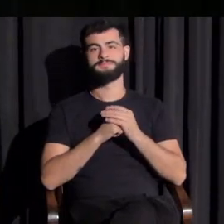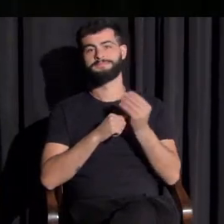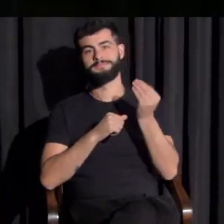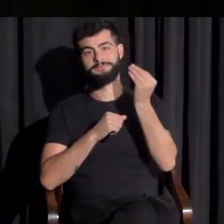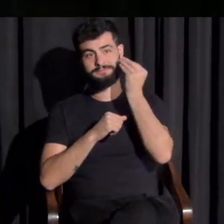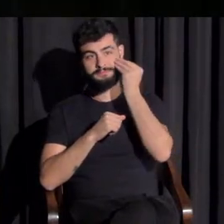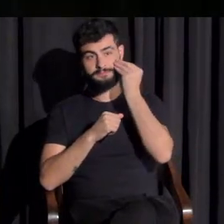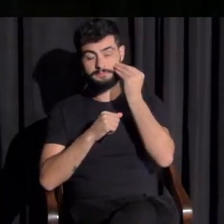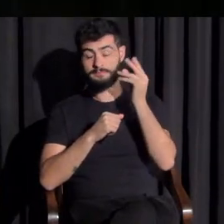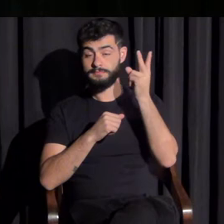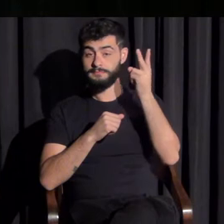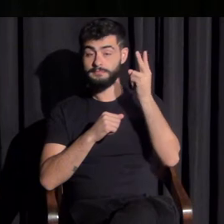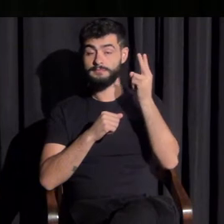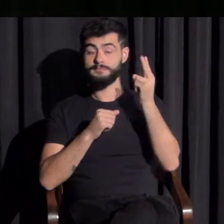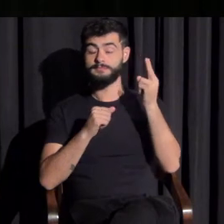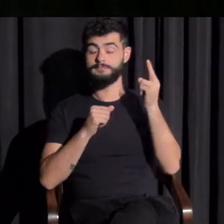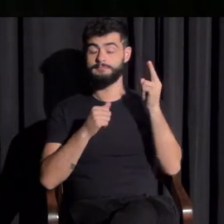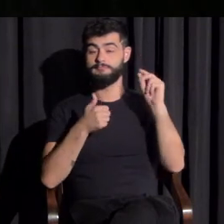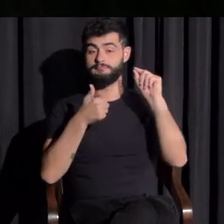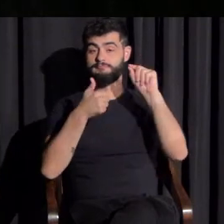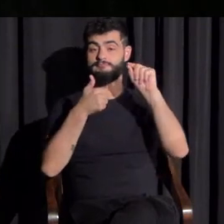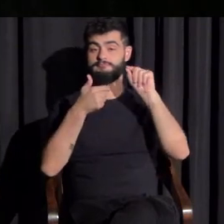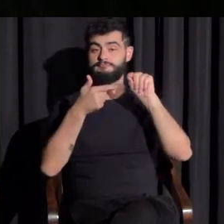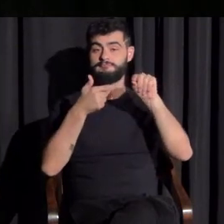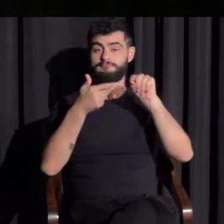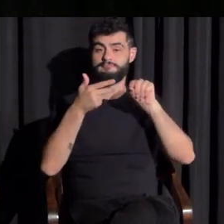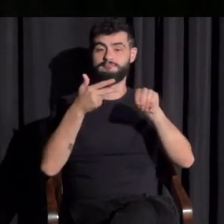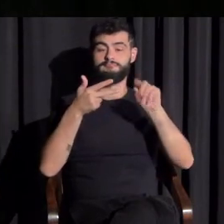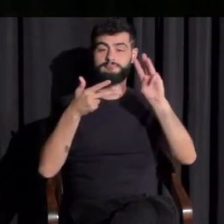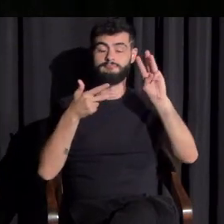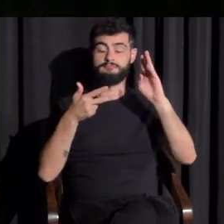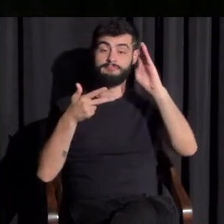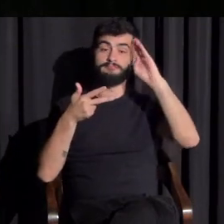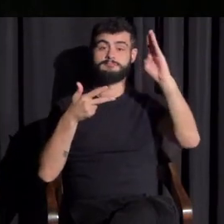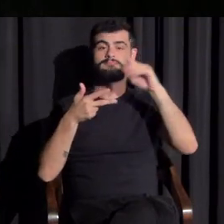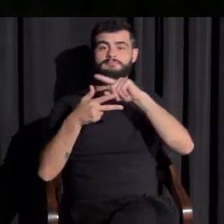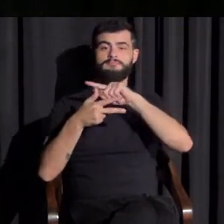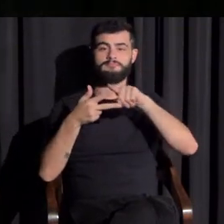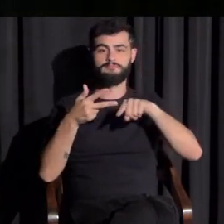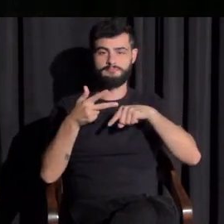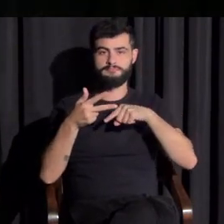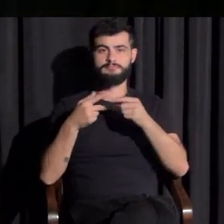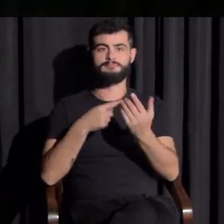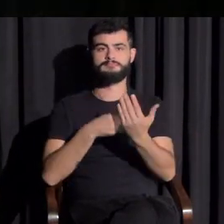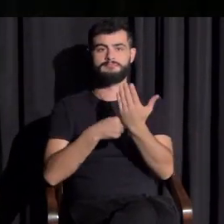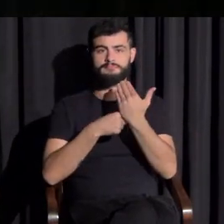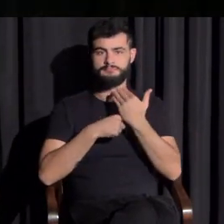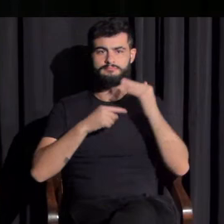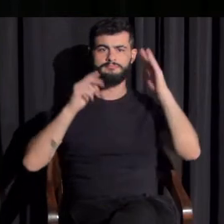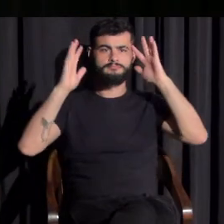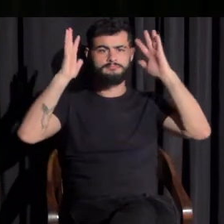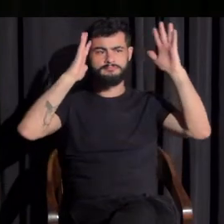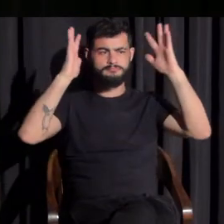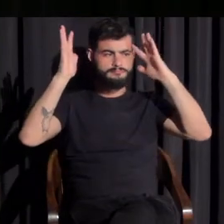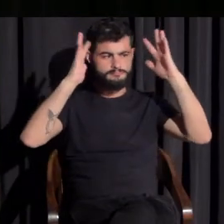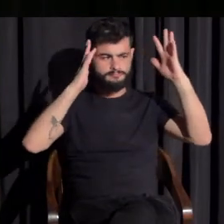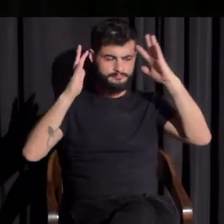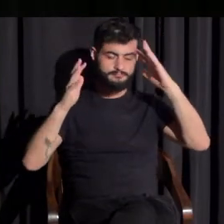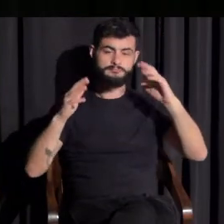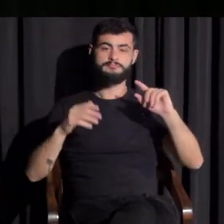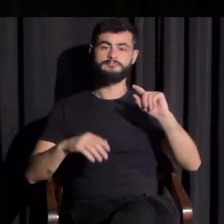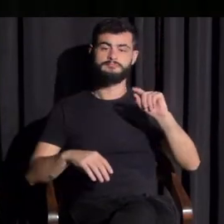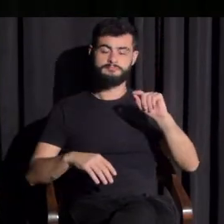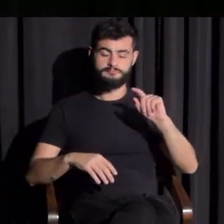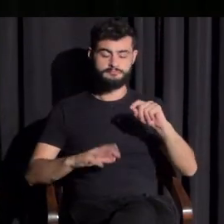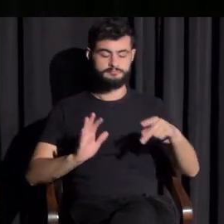para a gente pensar a partir dessas reflexões, né, entre... estabelecidas